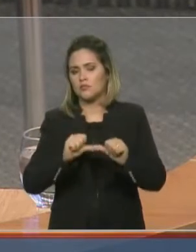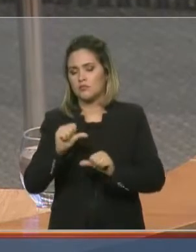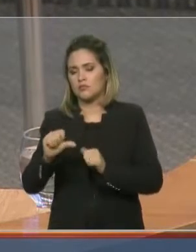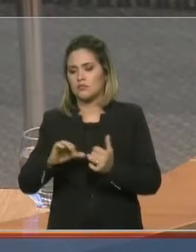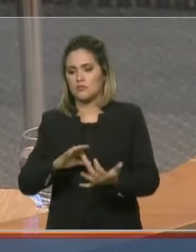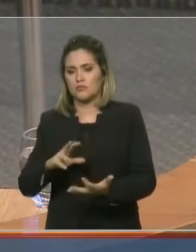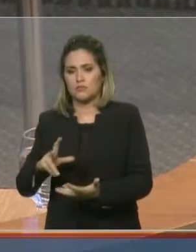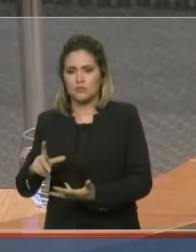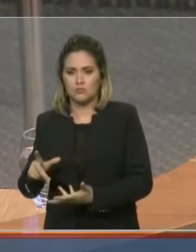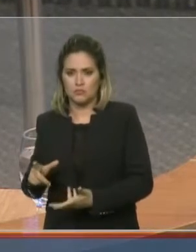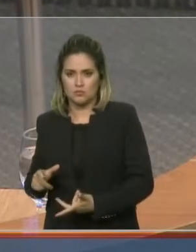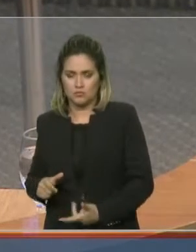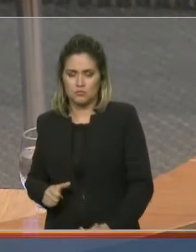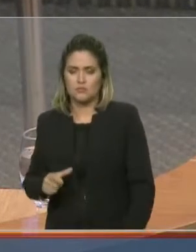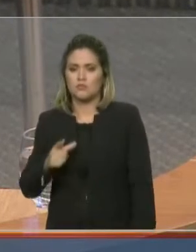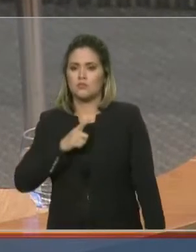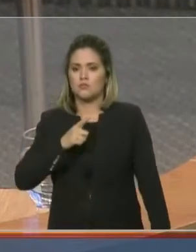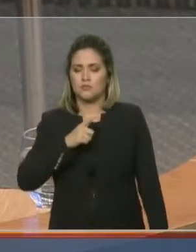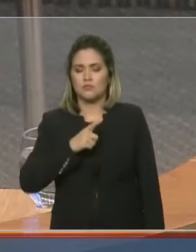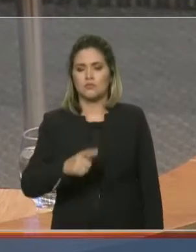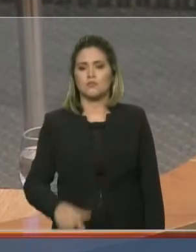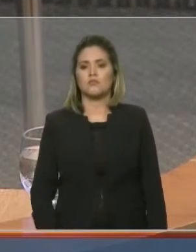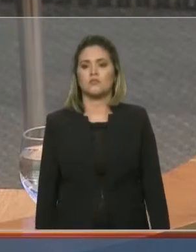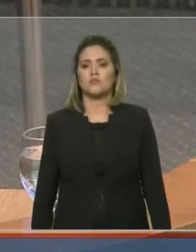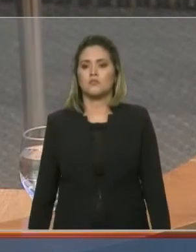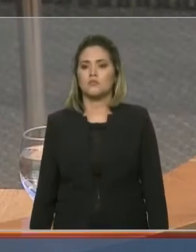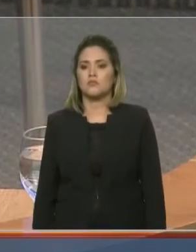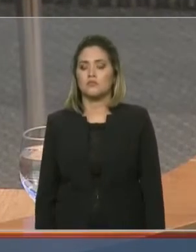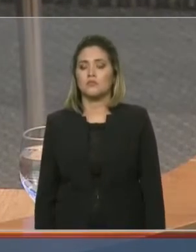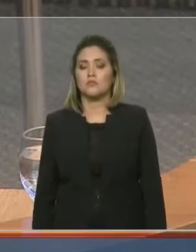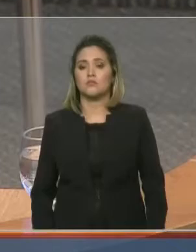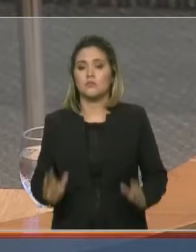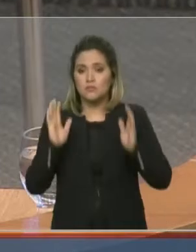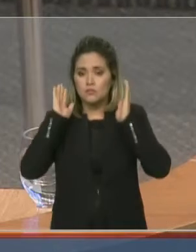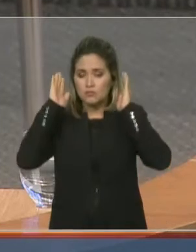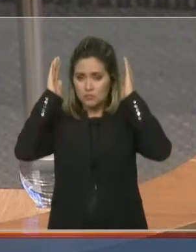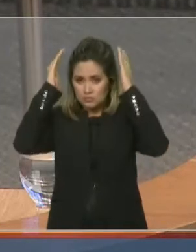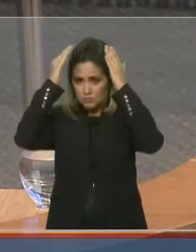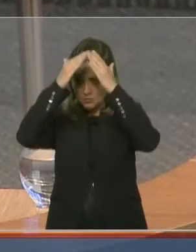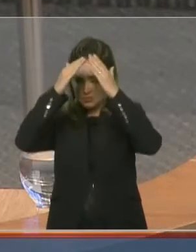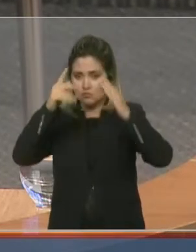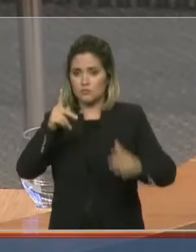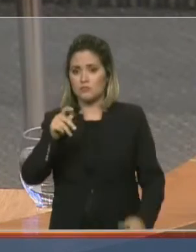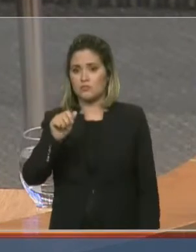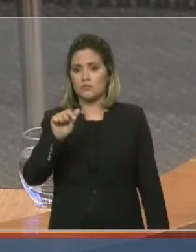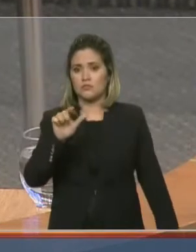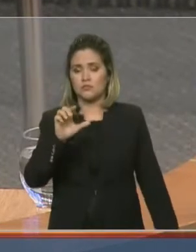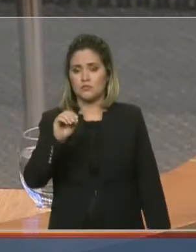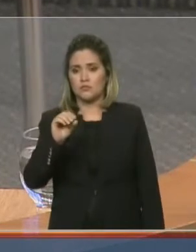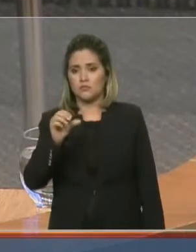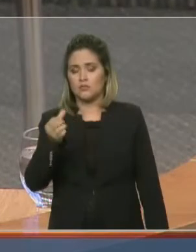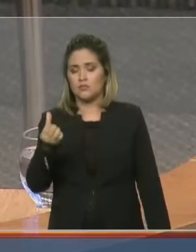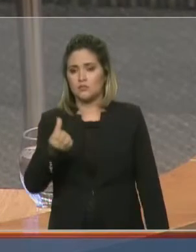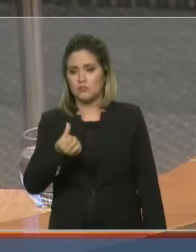passava naquela época. É bom lembrar que o Papa Paulo VI, ele é de